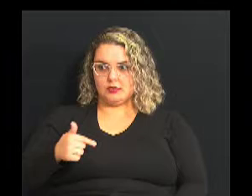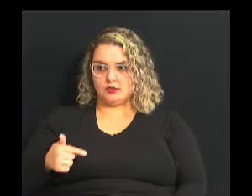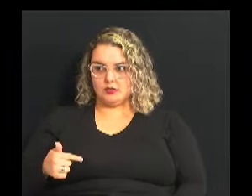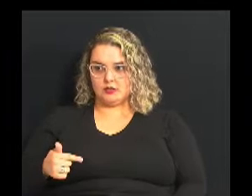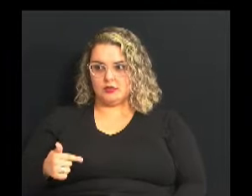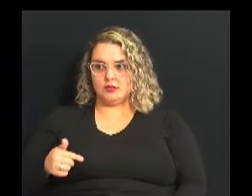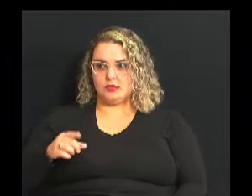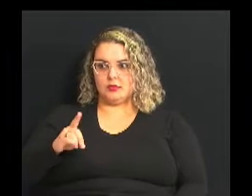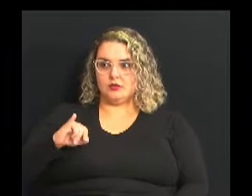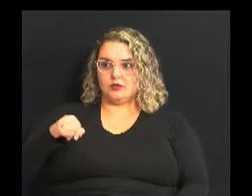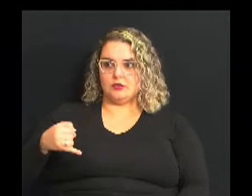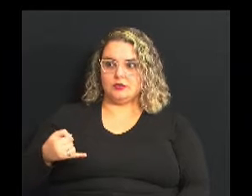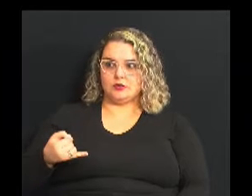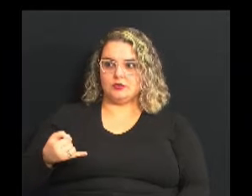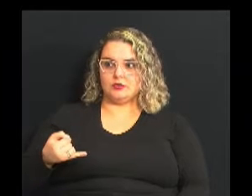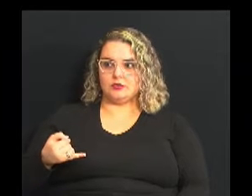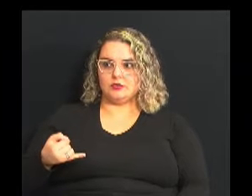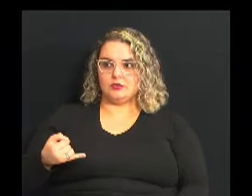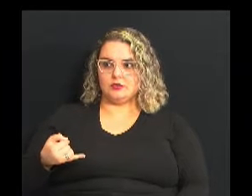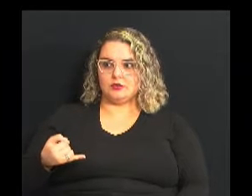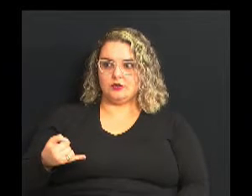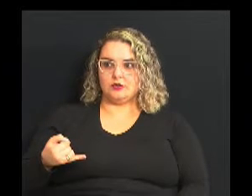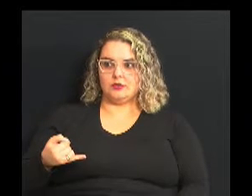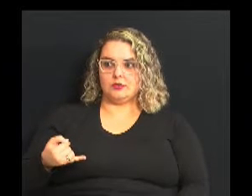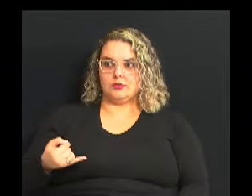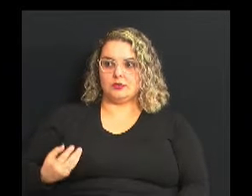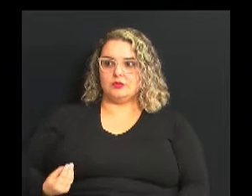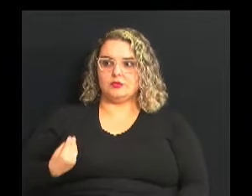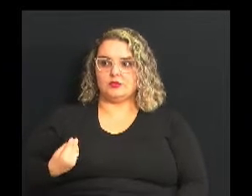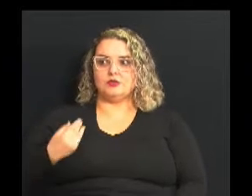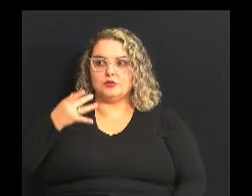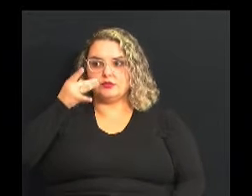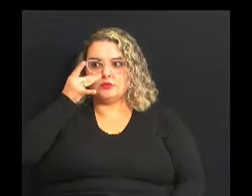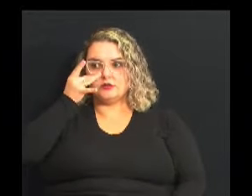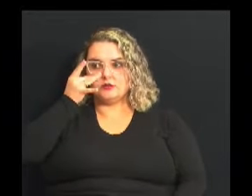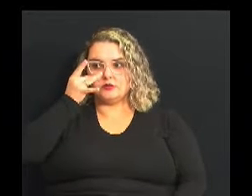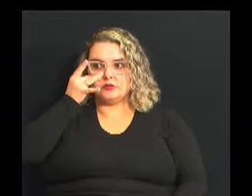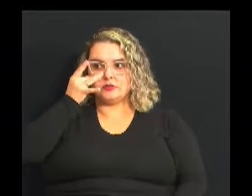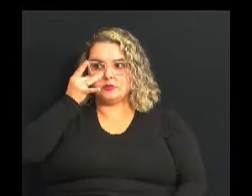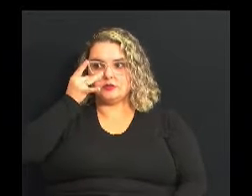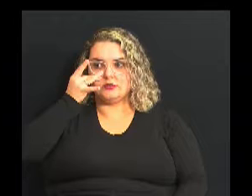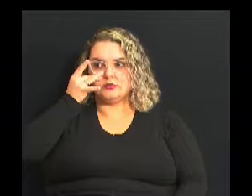DJ, Dario, está conosco desde